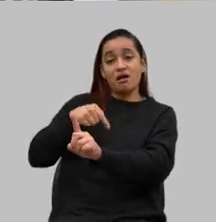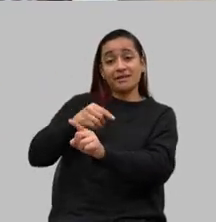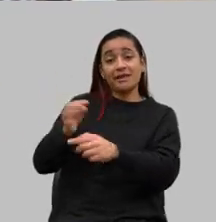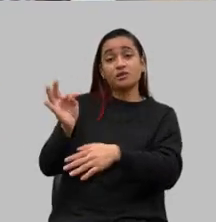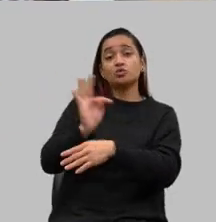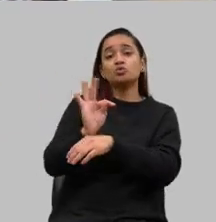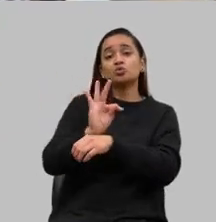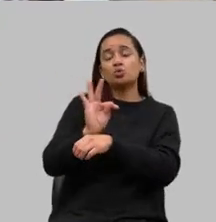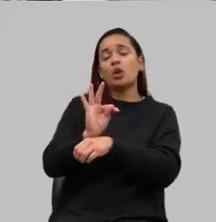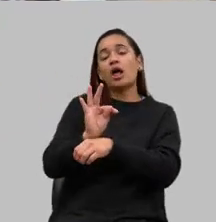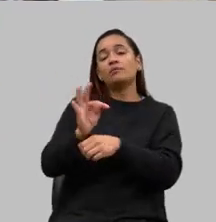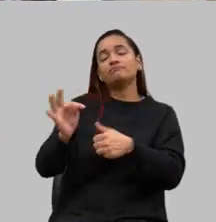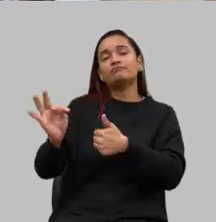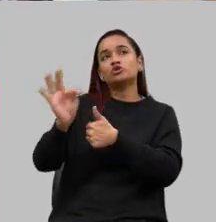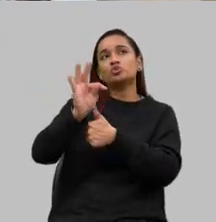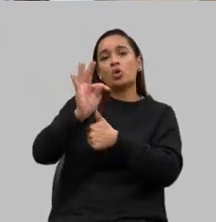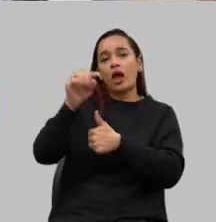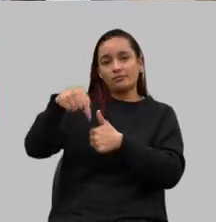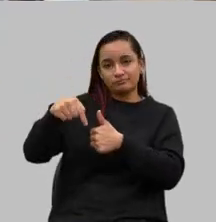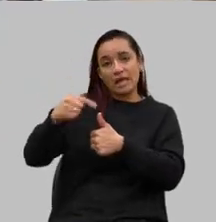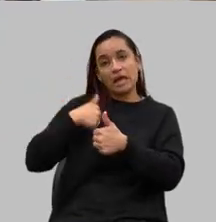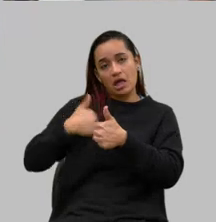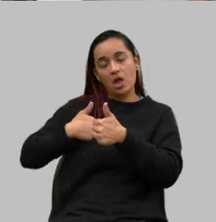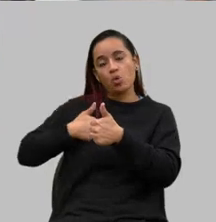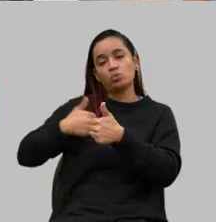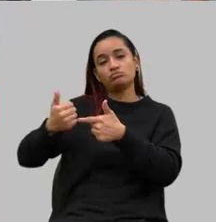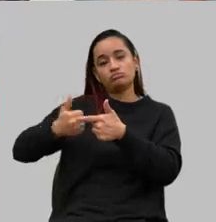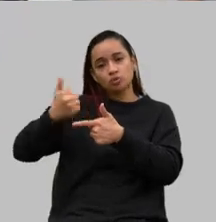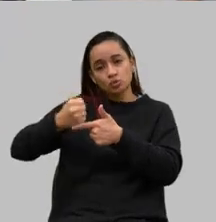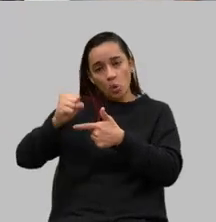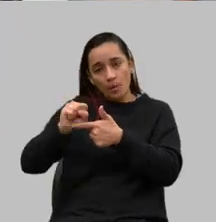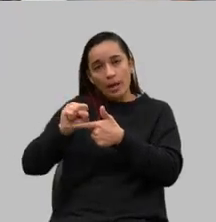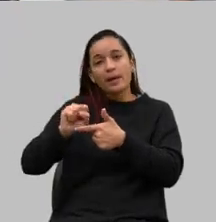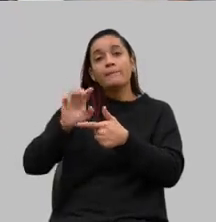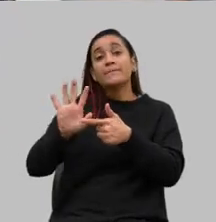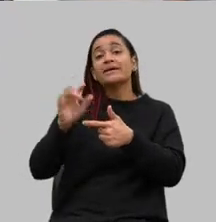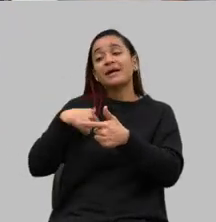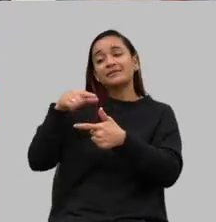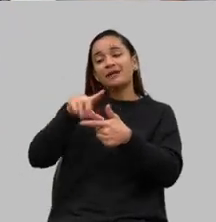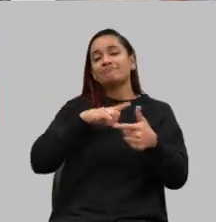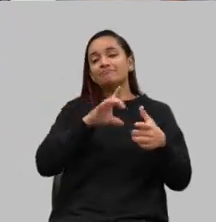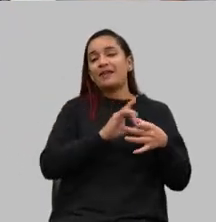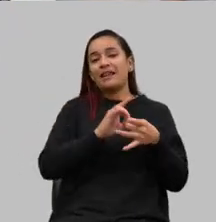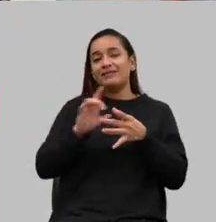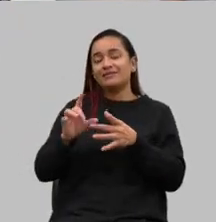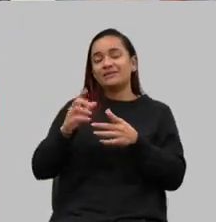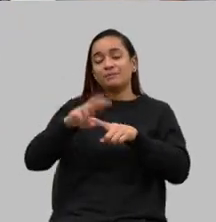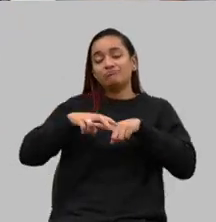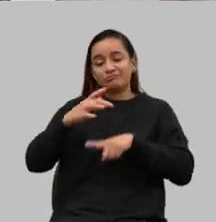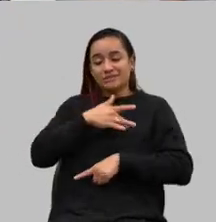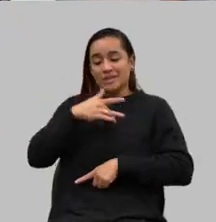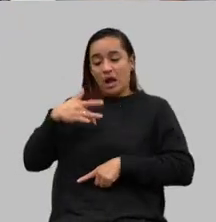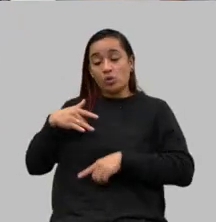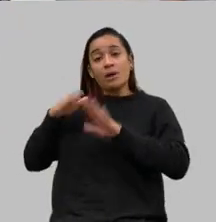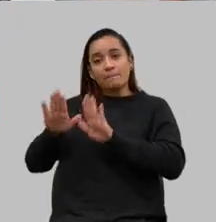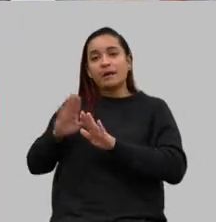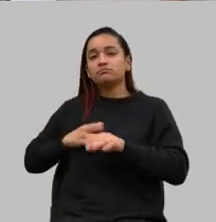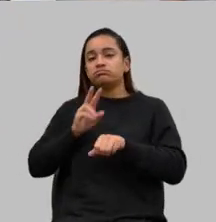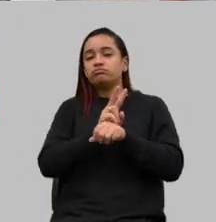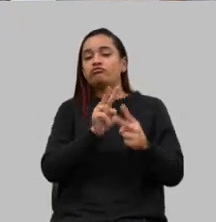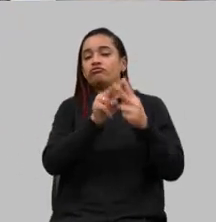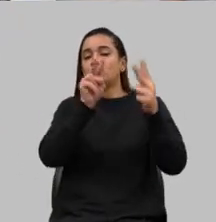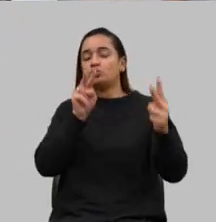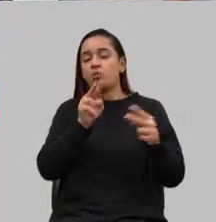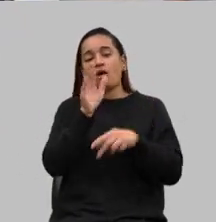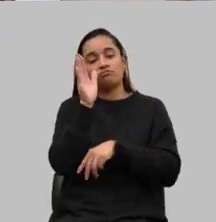eu sou suplente né deputada Bela Gonçalves Tá de licença saúde eh mas tá nos acompanhando ela só não pode estar aqui